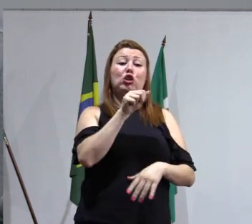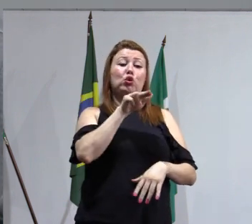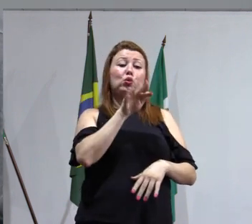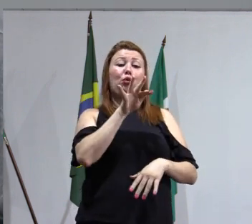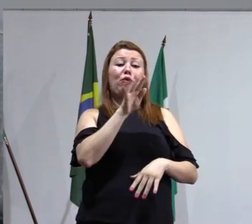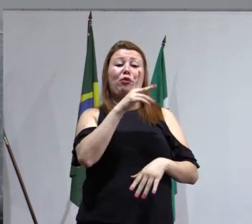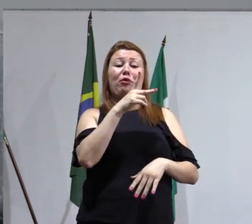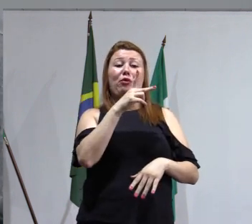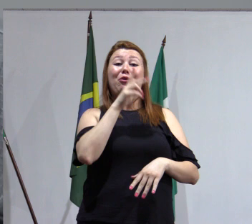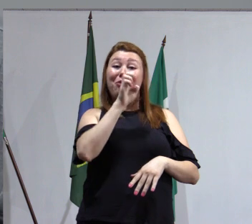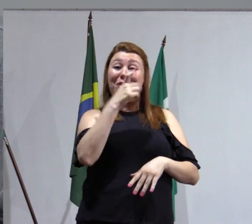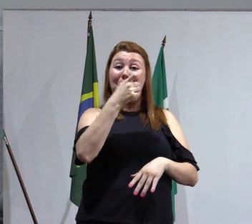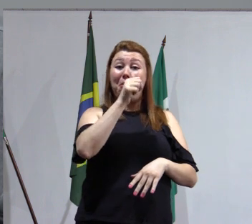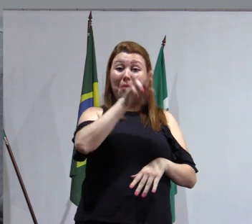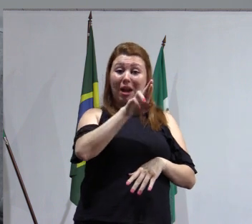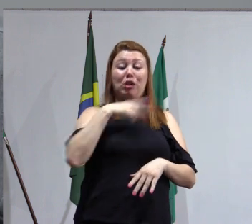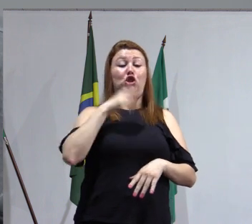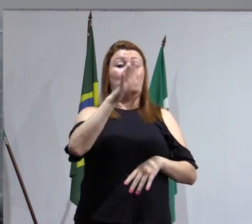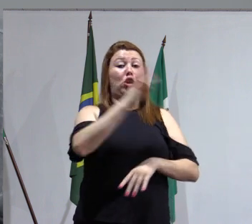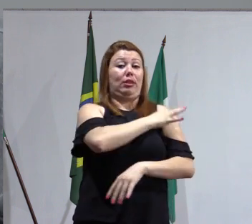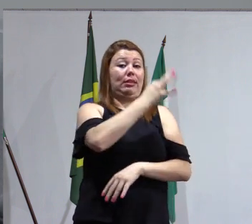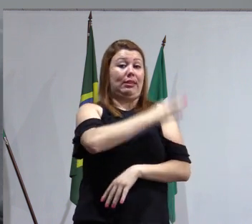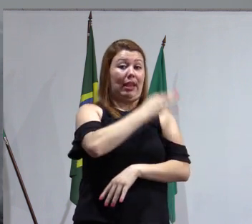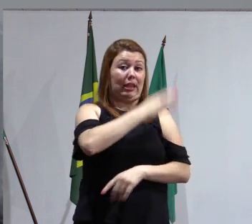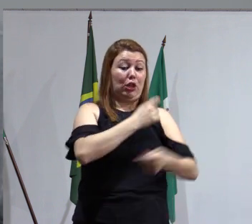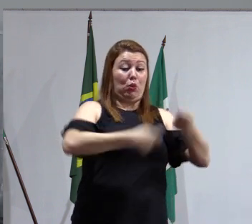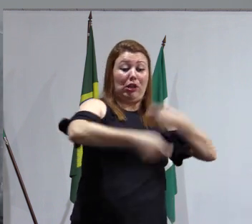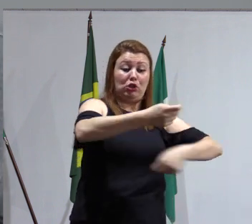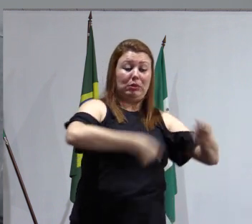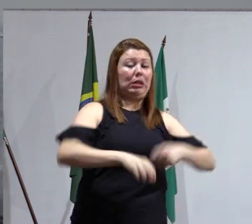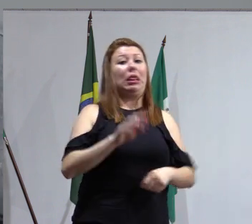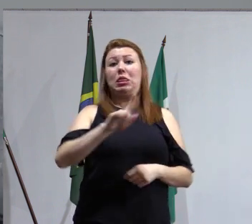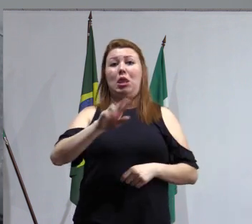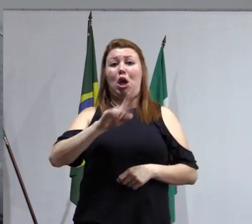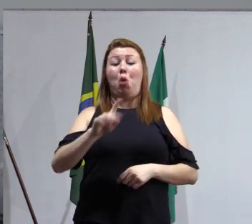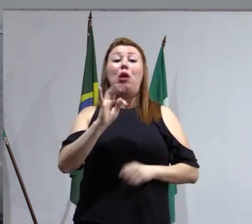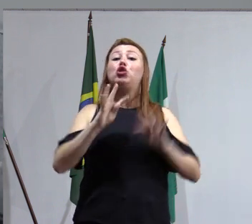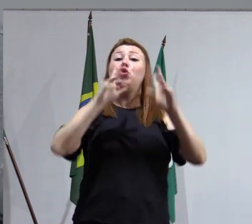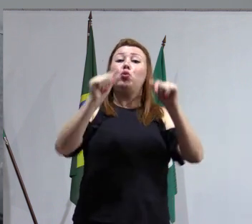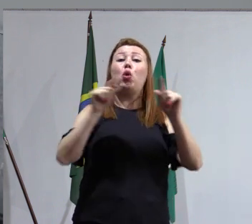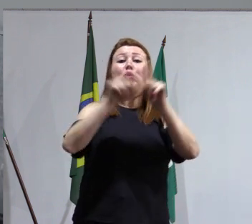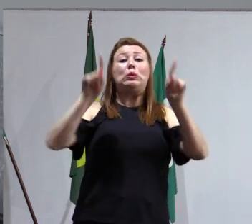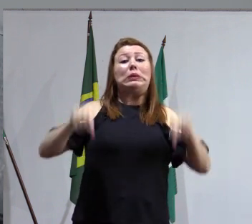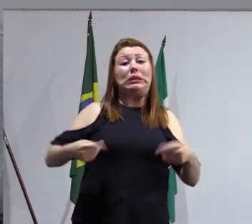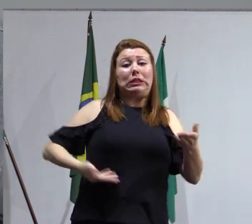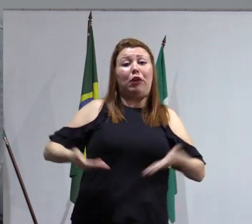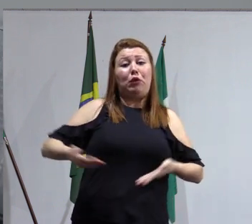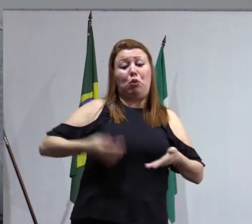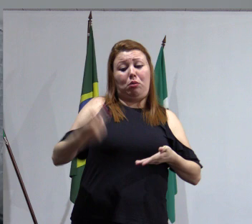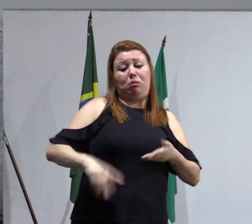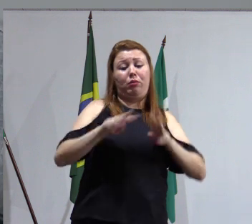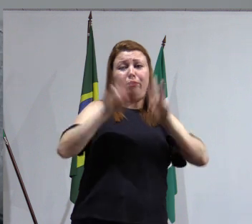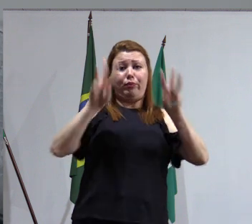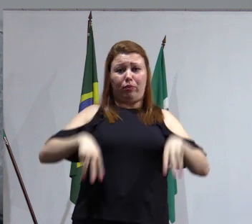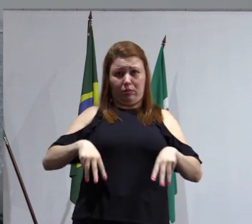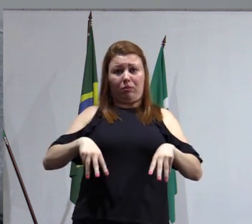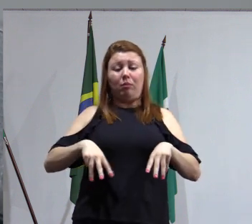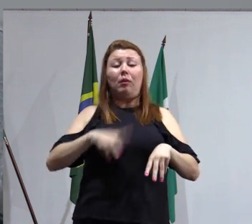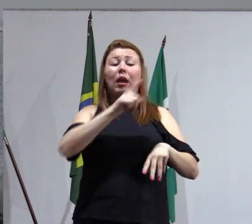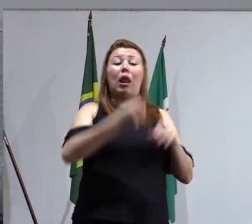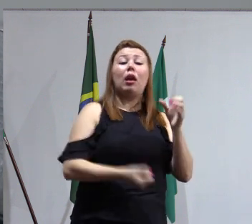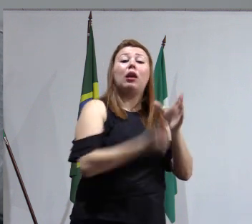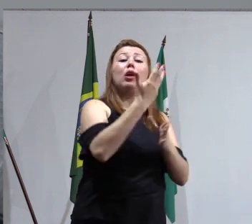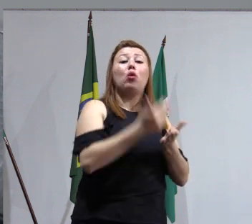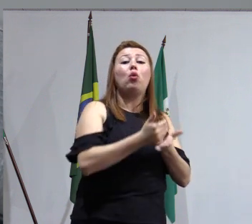técnicos administrativos, mas a SUFEPAR é a Associação dos Servidores da UFPR, e ela nasceu justamente